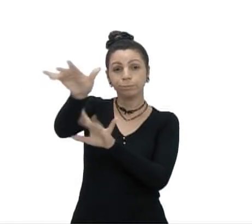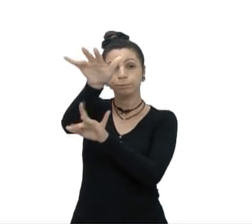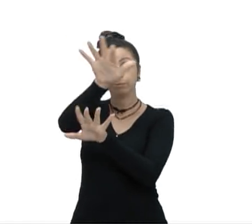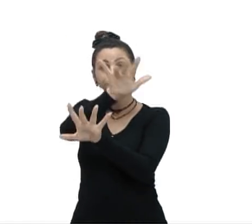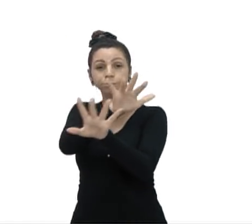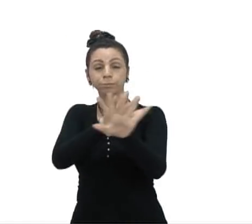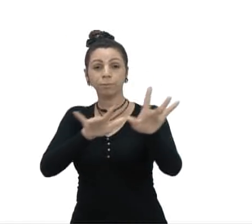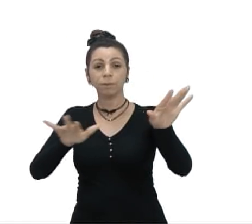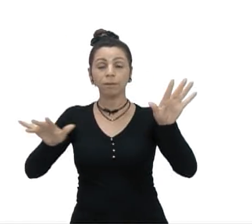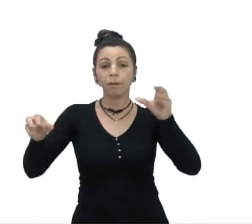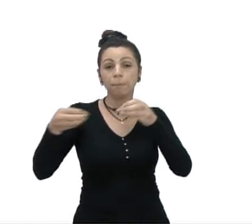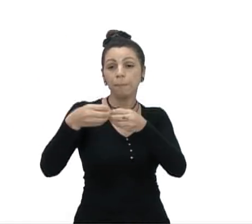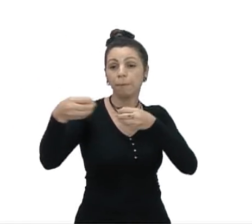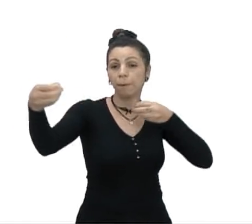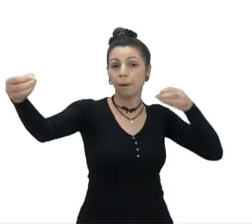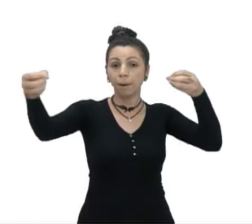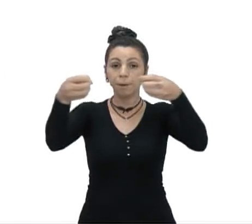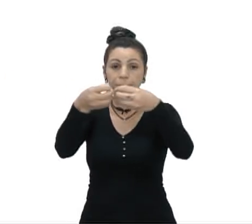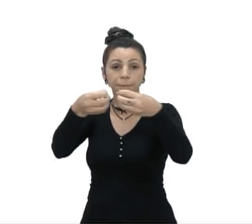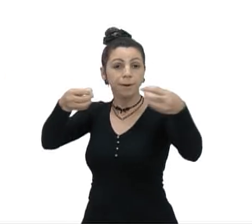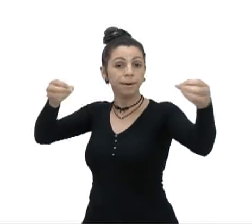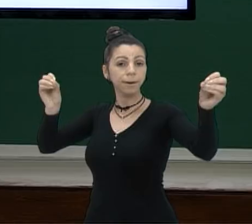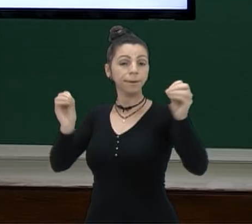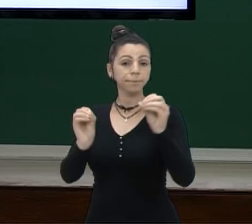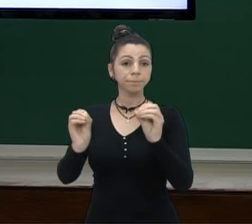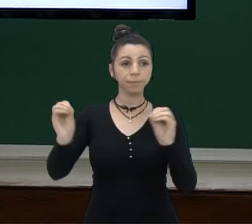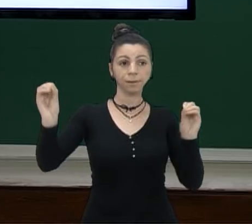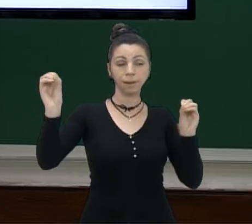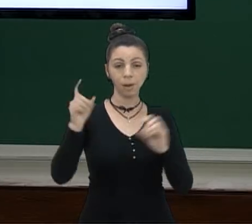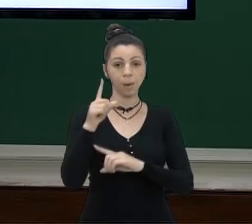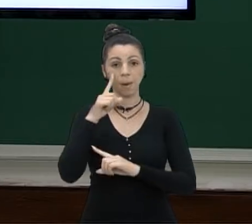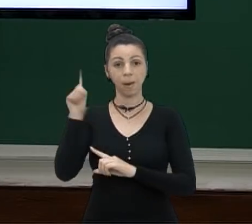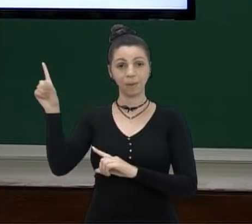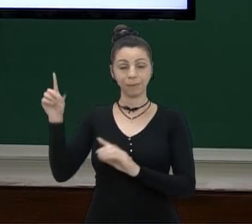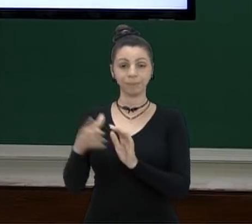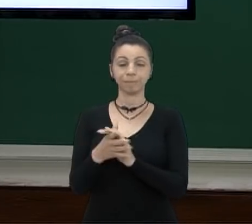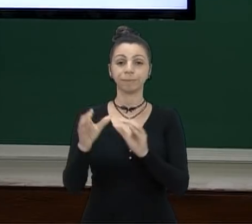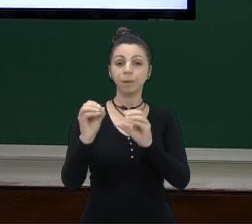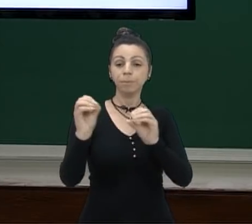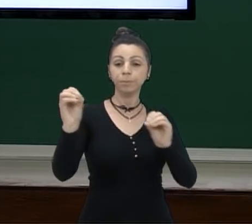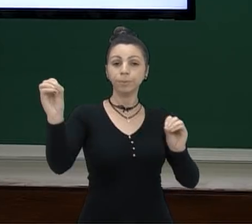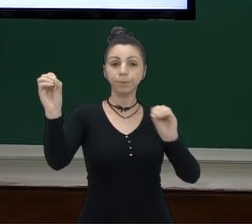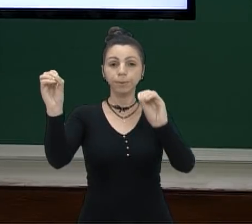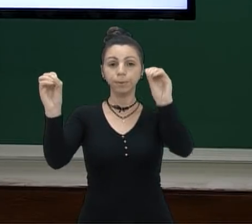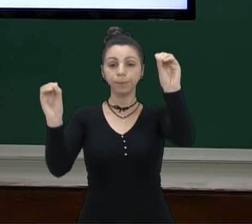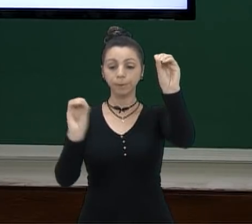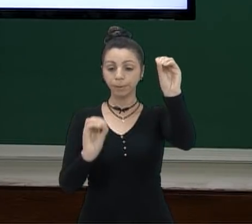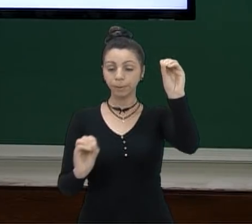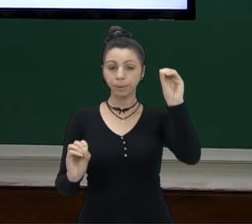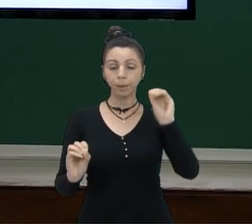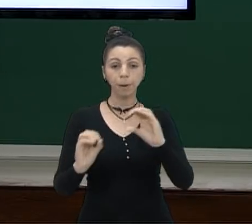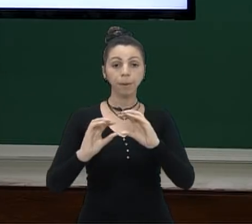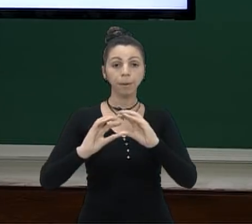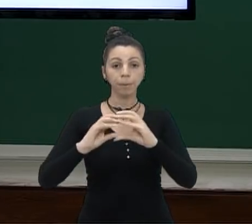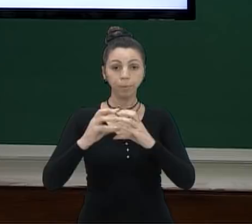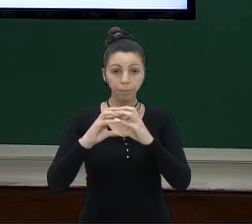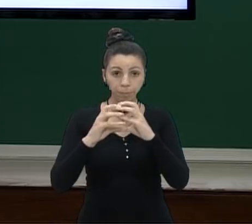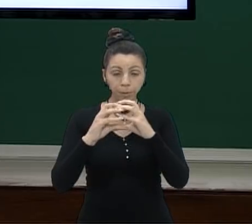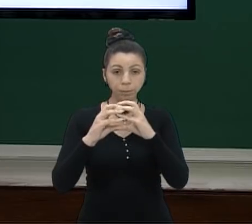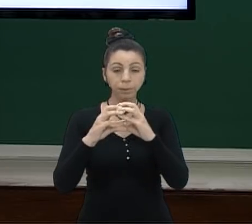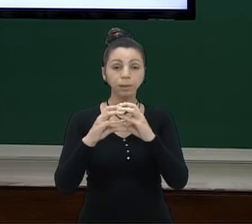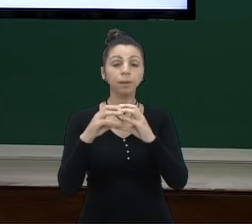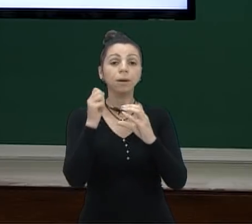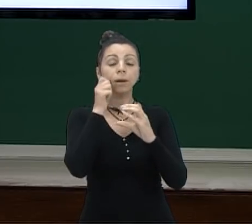sua movimentação. Olha que legal essa imagem que tem na tela. Cada uma dessas bolinhas azuis representa a